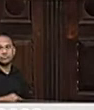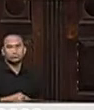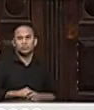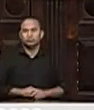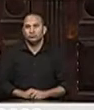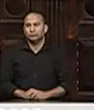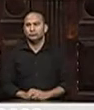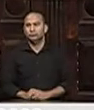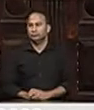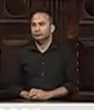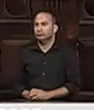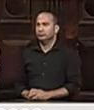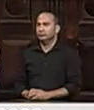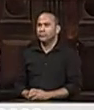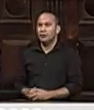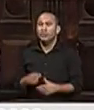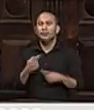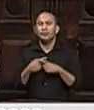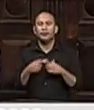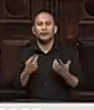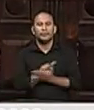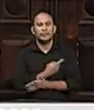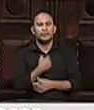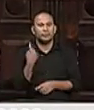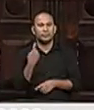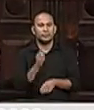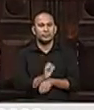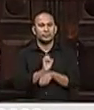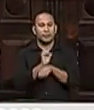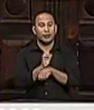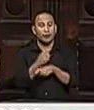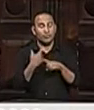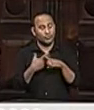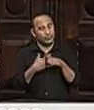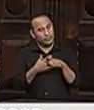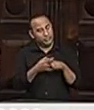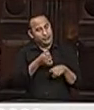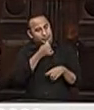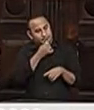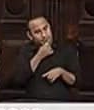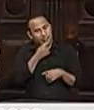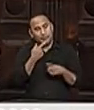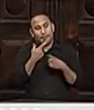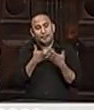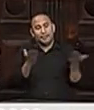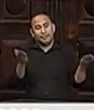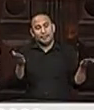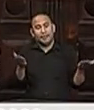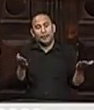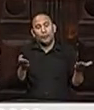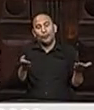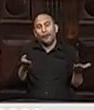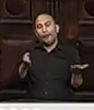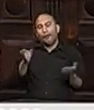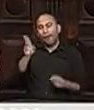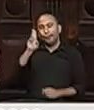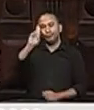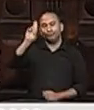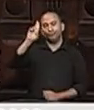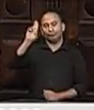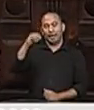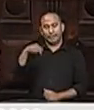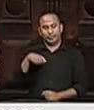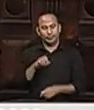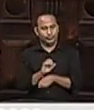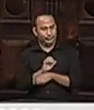Janeiro. E por que isso acontece no nosso estado? Porque, infelizmente, perdeu-se a autoridade aqui no Rio